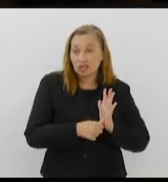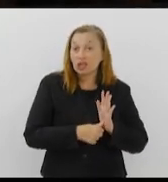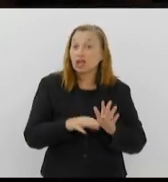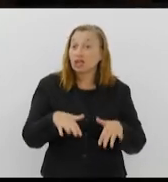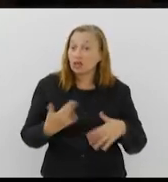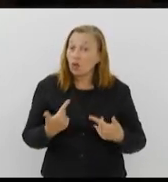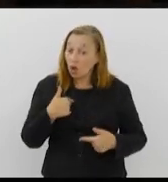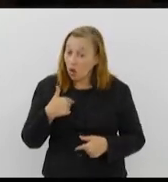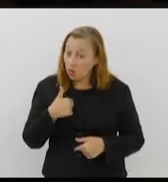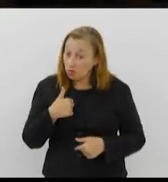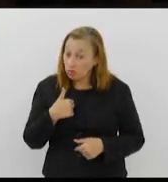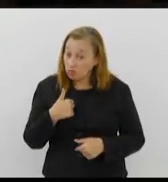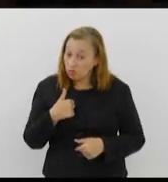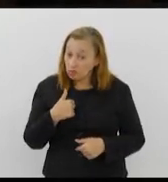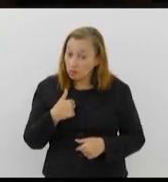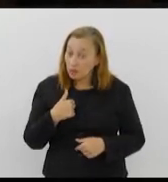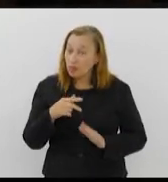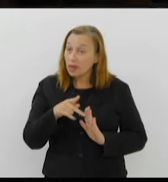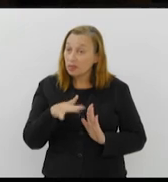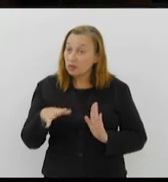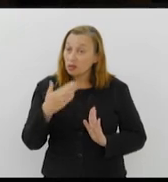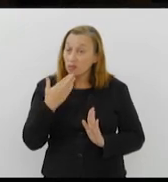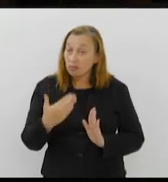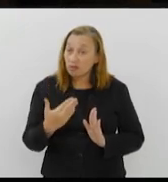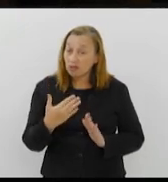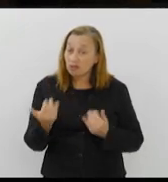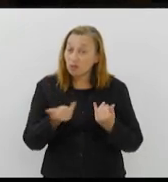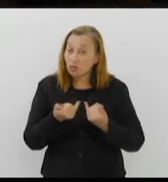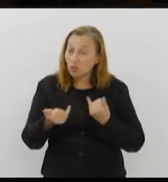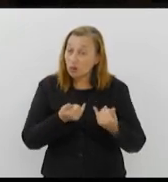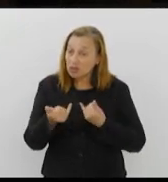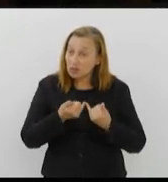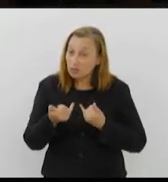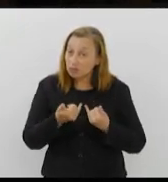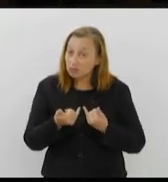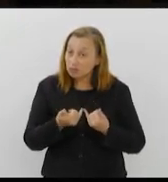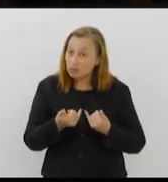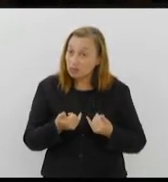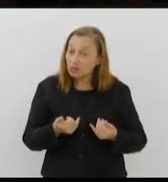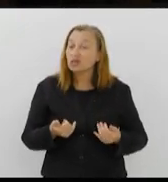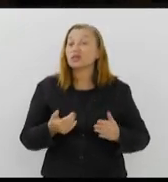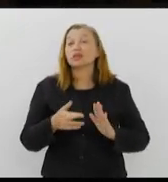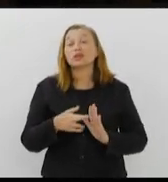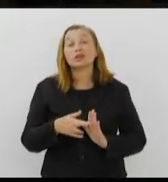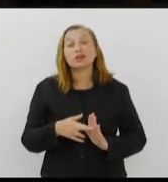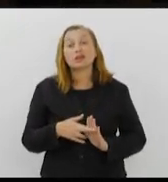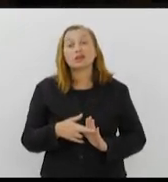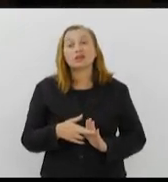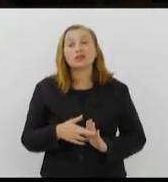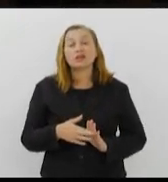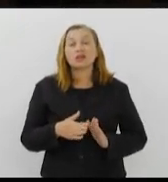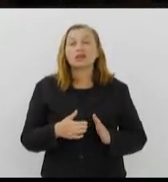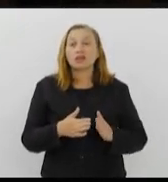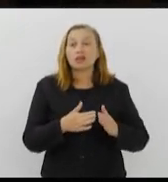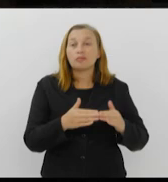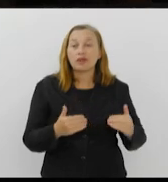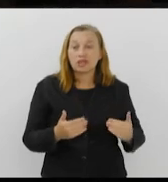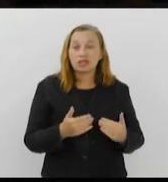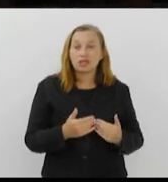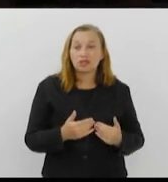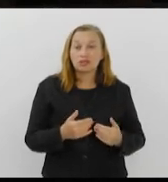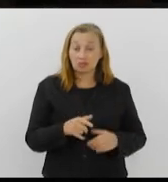Estarei protocolando pedido de informação, requerimento de informação, pedindo a identificação desses funcionários